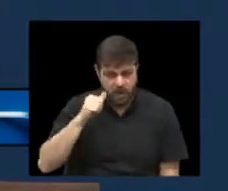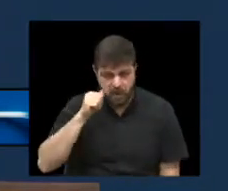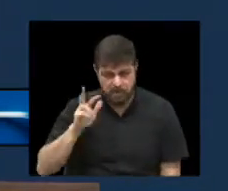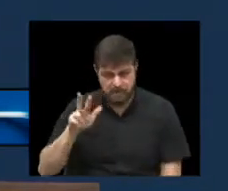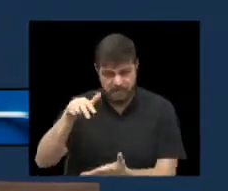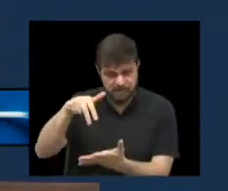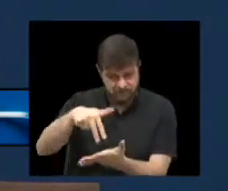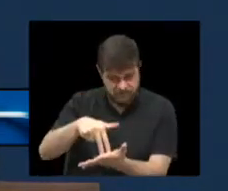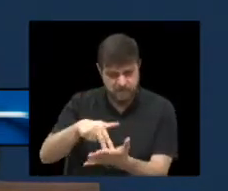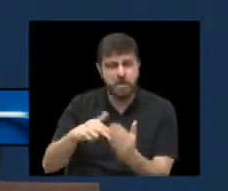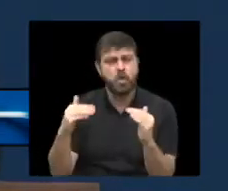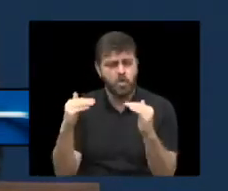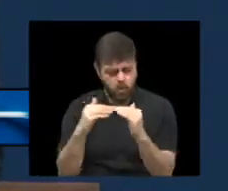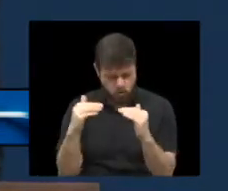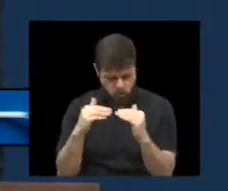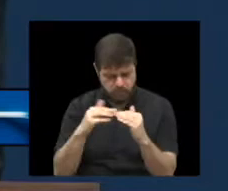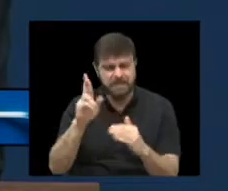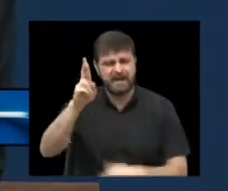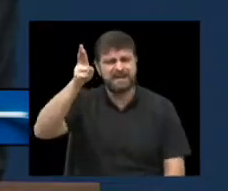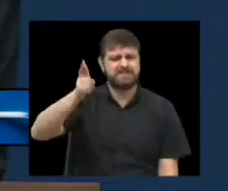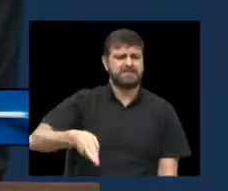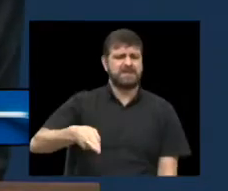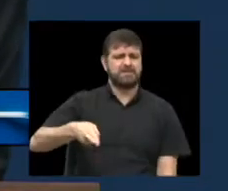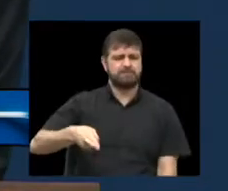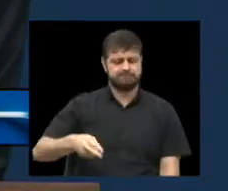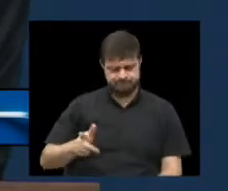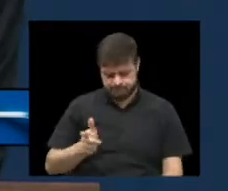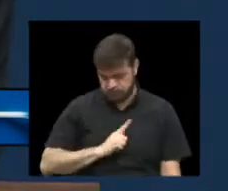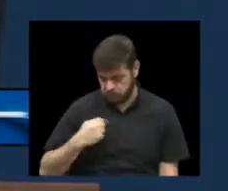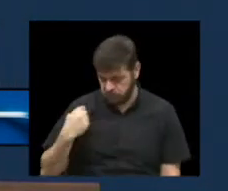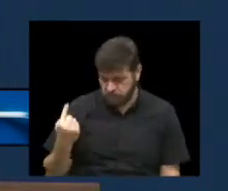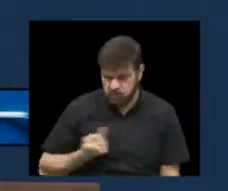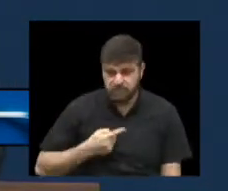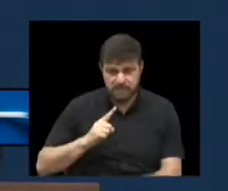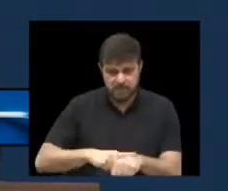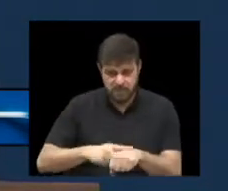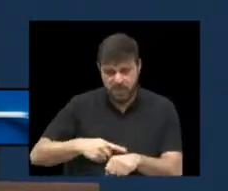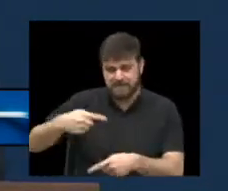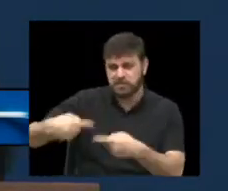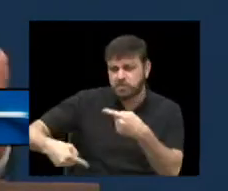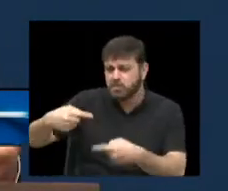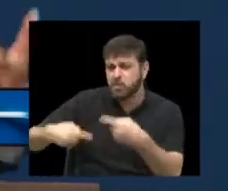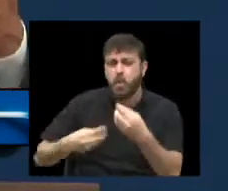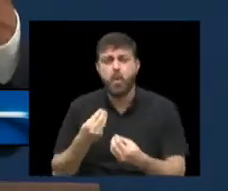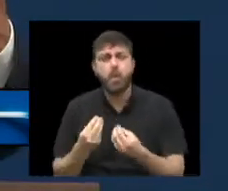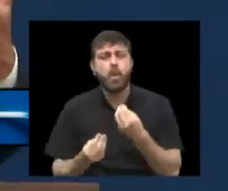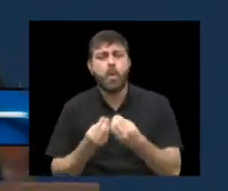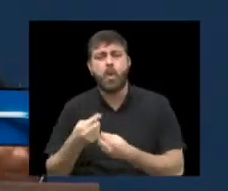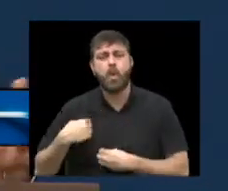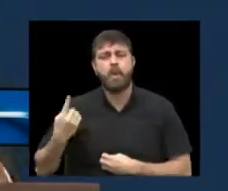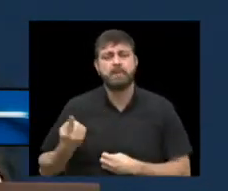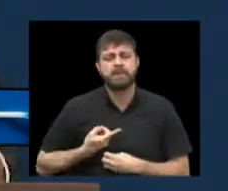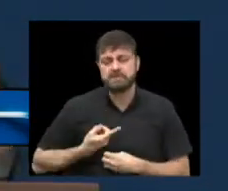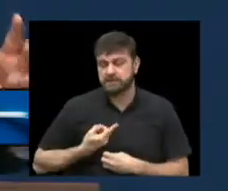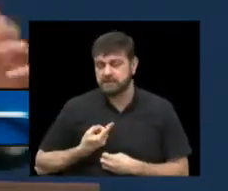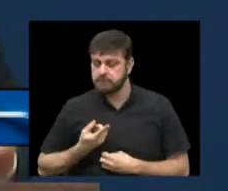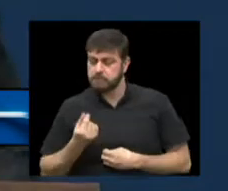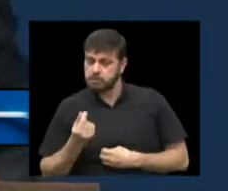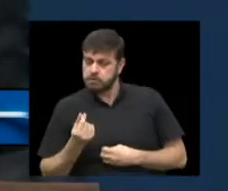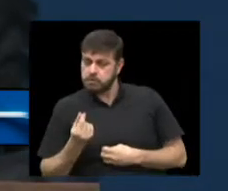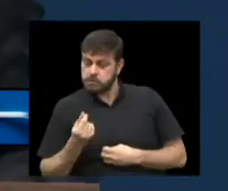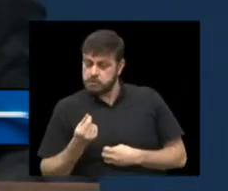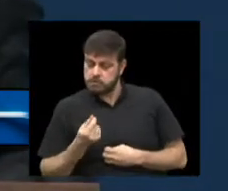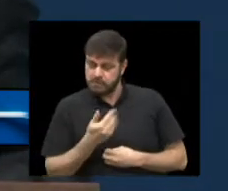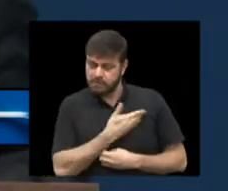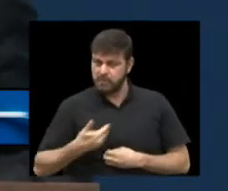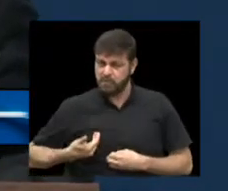tem toda a razão, toda a necessidade. Nós vamos ter um momento para discutir como nós vamos priorizar a